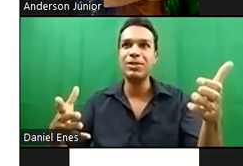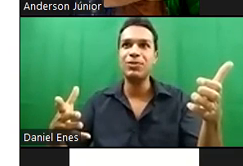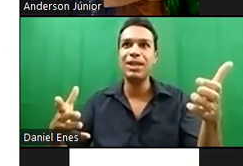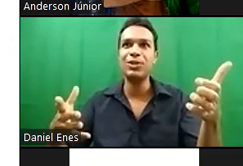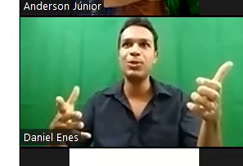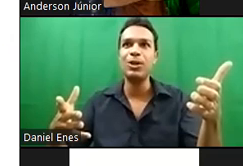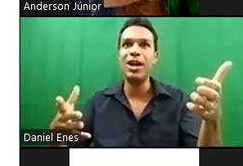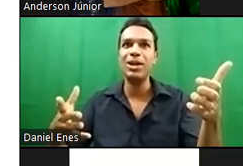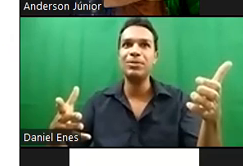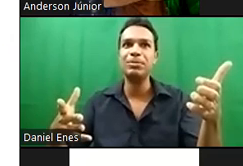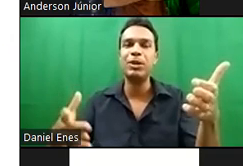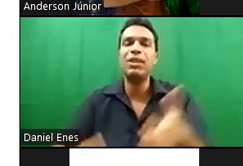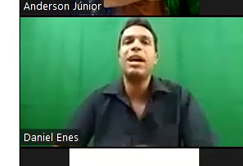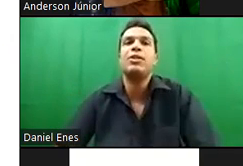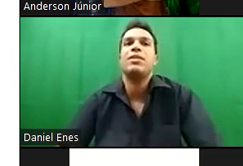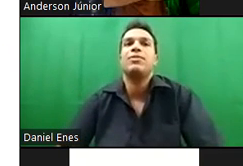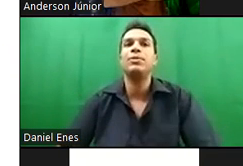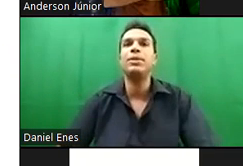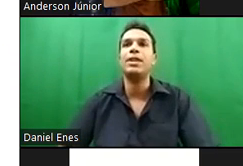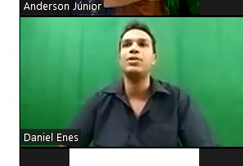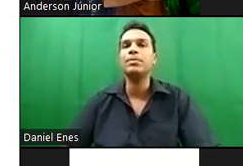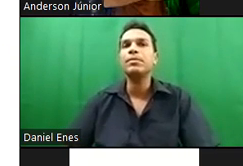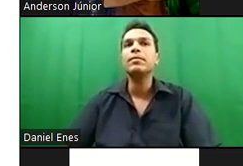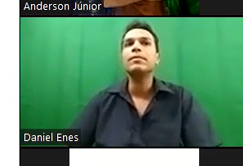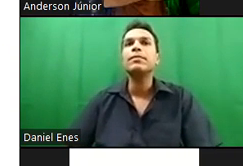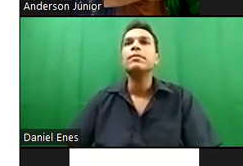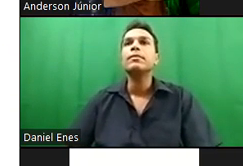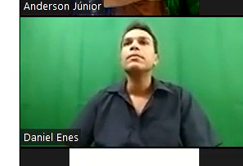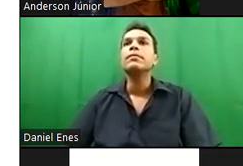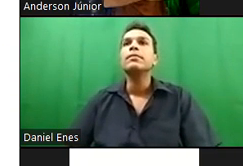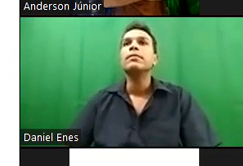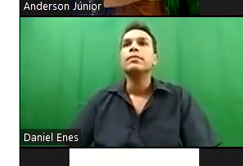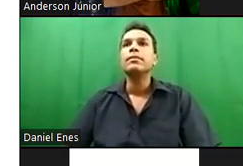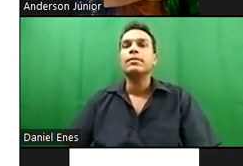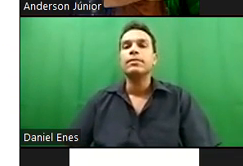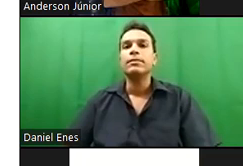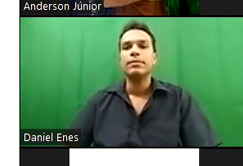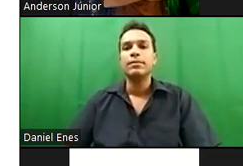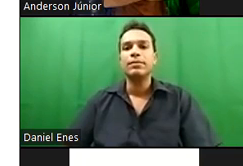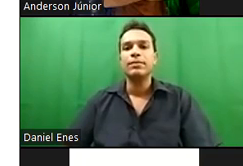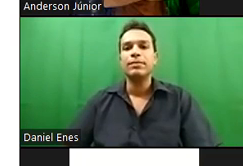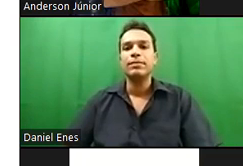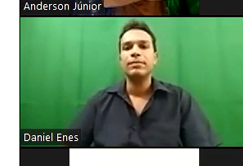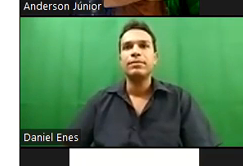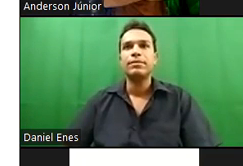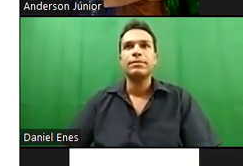pensa diferente do Rogério? Pode falar, Rogério, fica à vontade. Porque no Brasil, isso só existe no